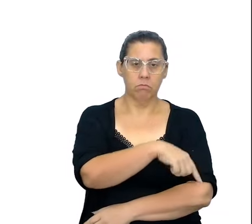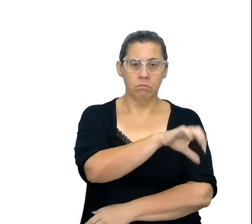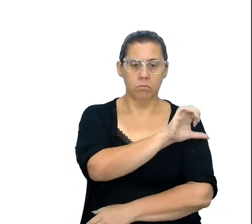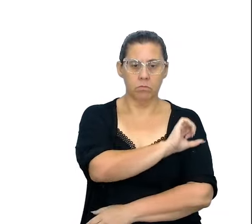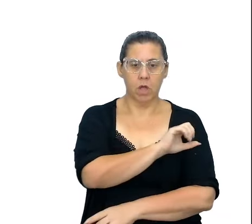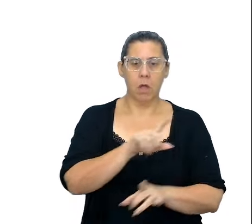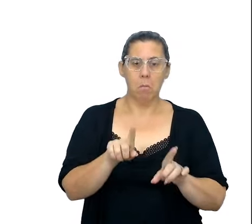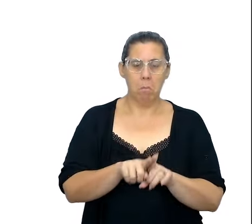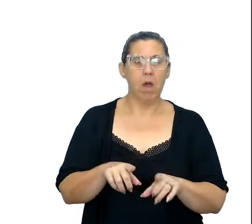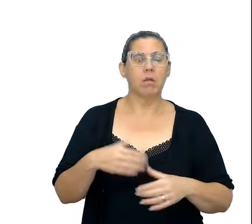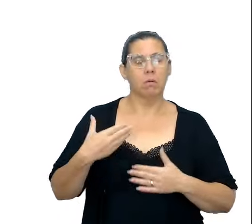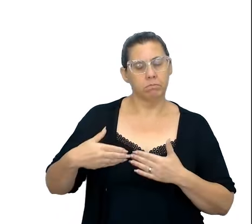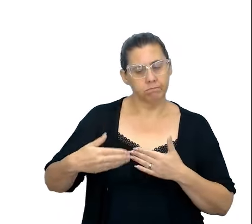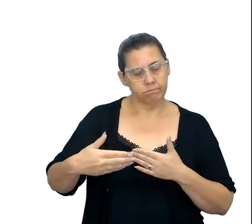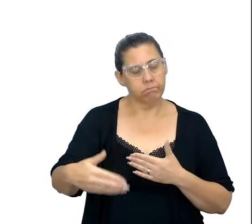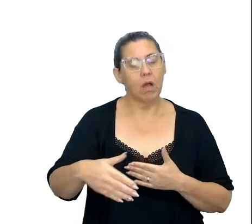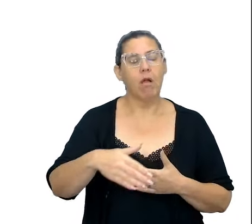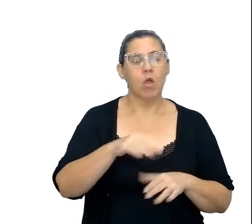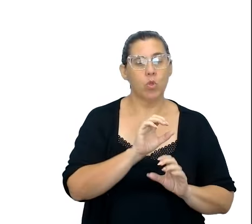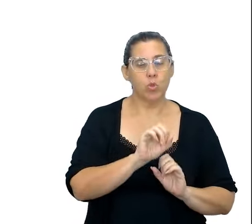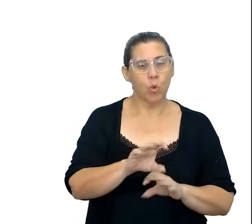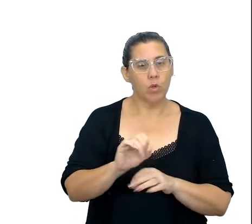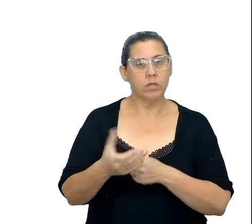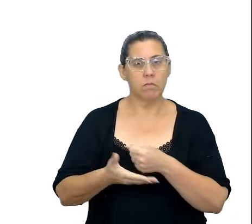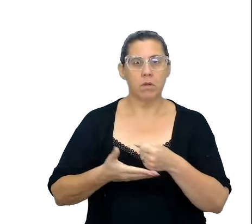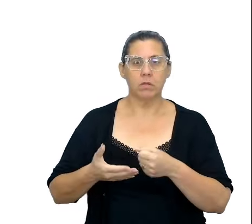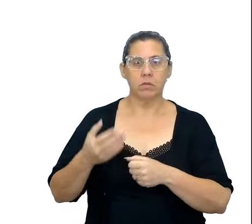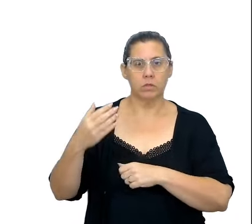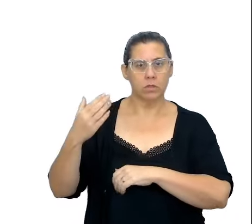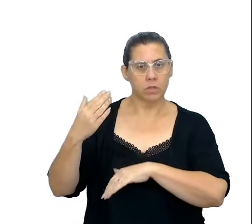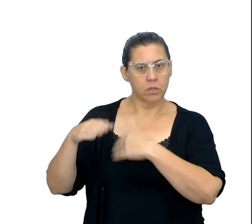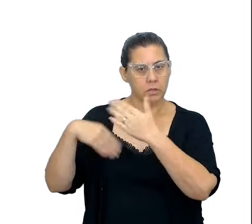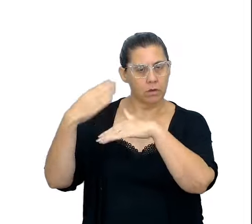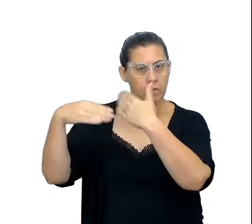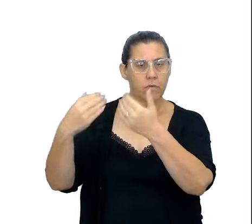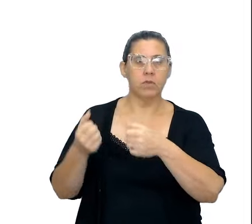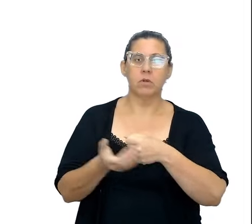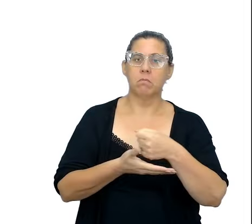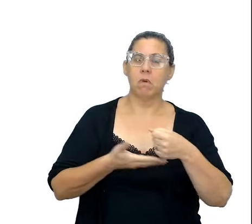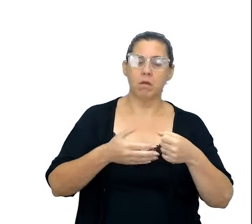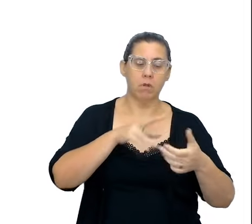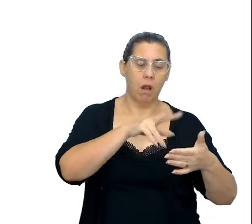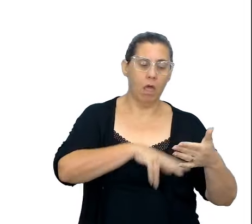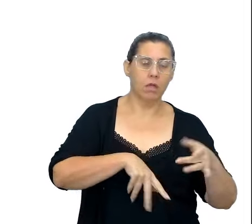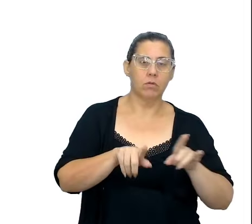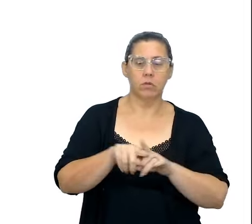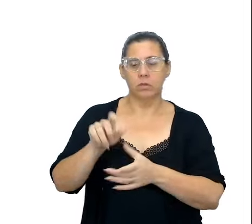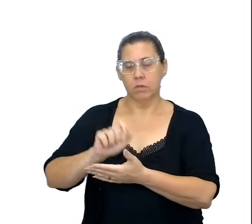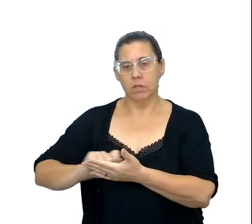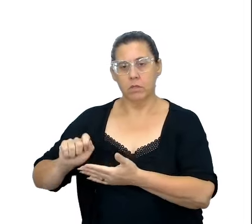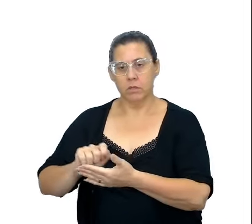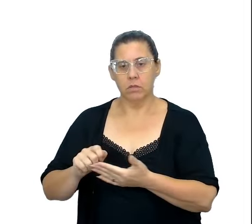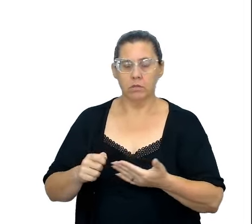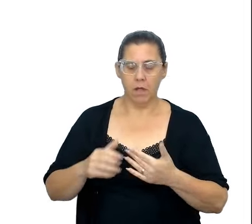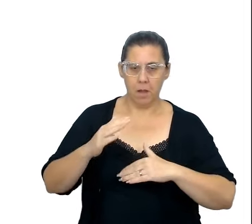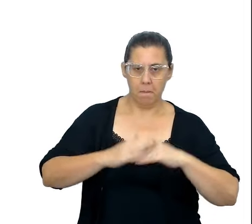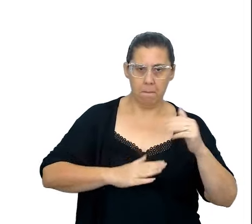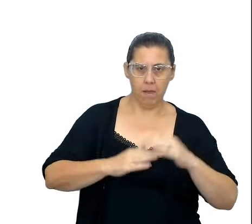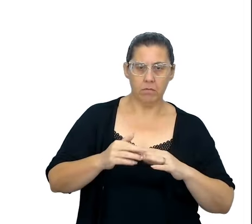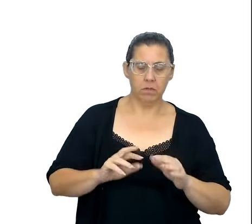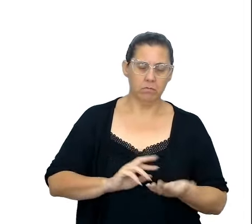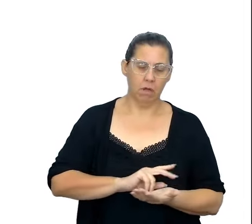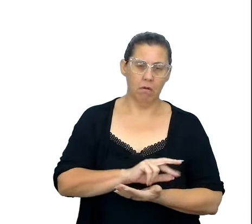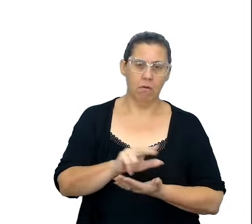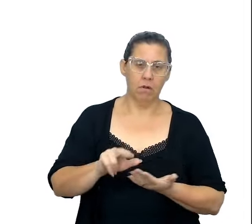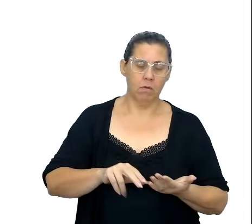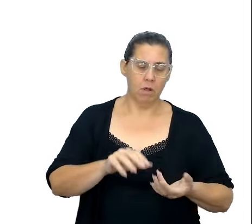ao longo de toda a educação básica, o desenvolvimento de habilidades de leitura e de escrita, e o envolvimento em práticas